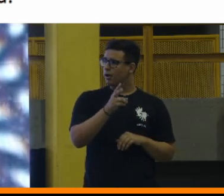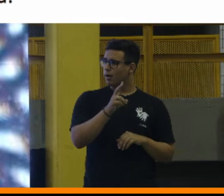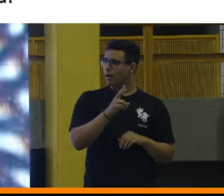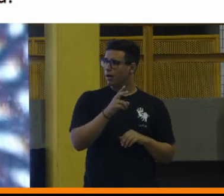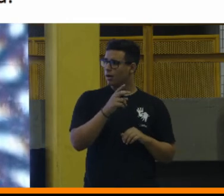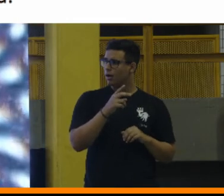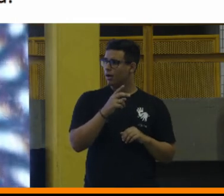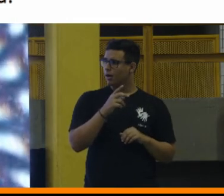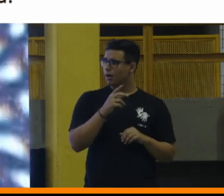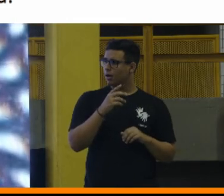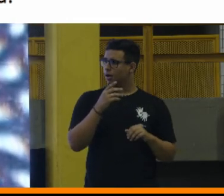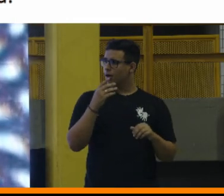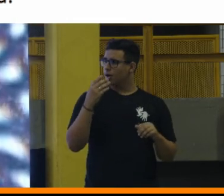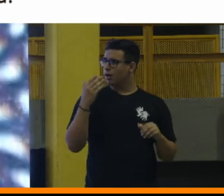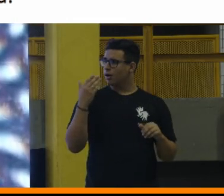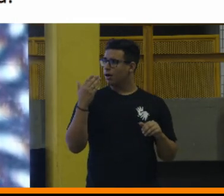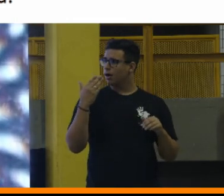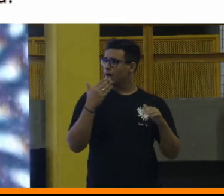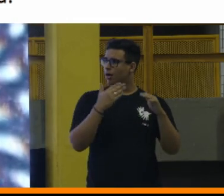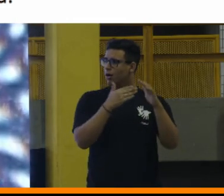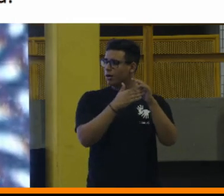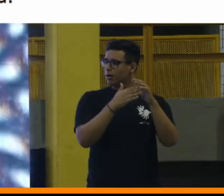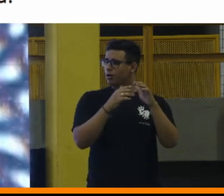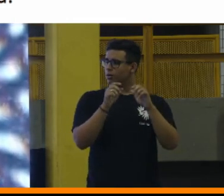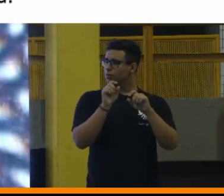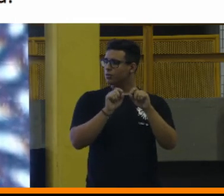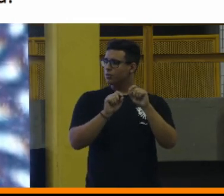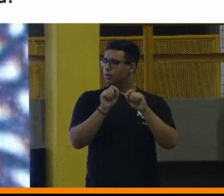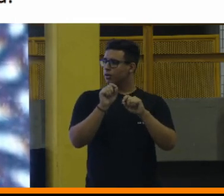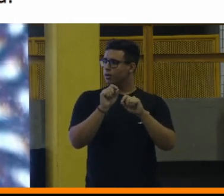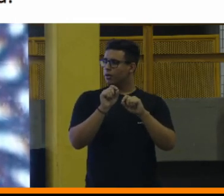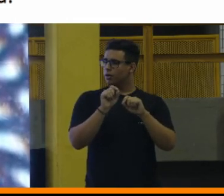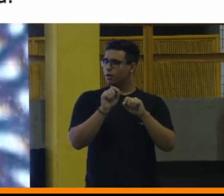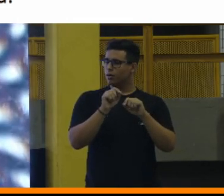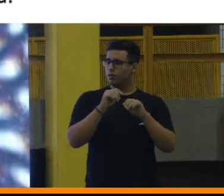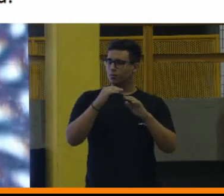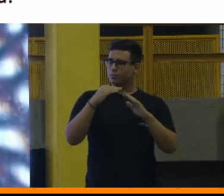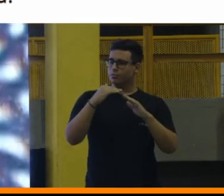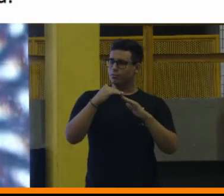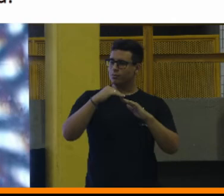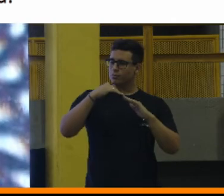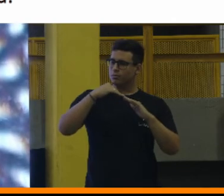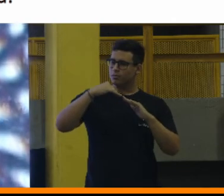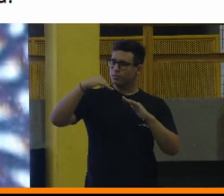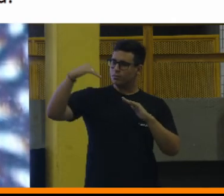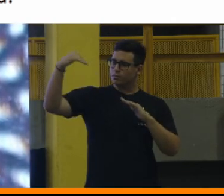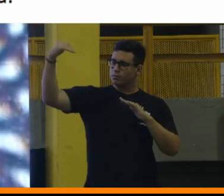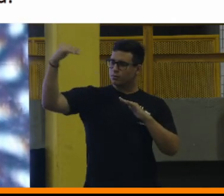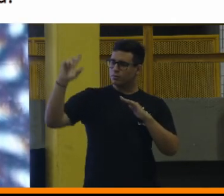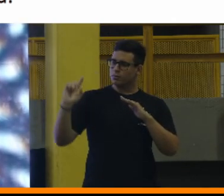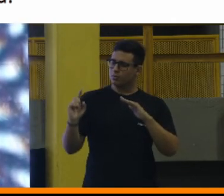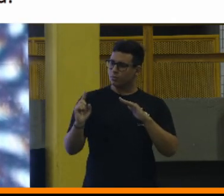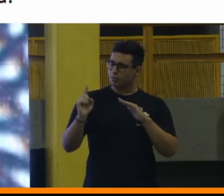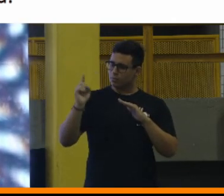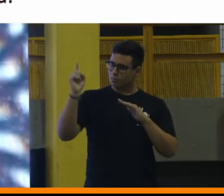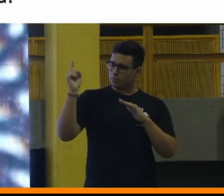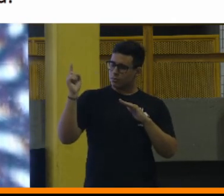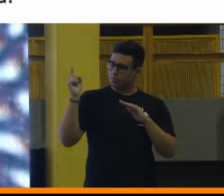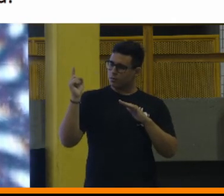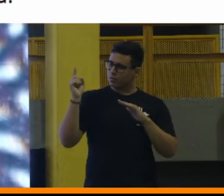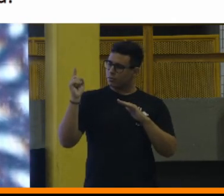plano ascendente. Plano ascendente é aquele plano de subida, no máximo um nível